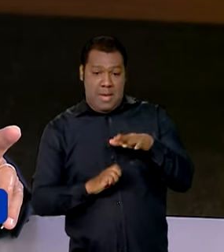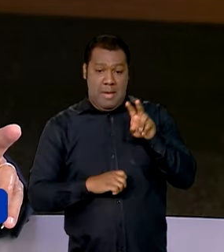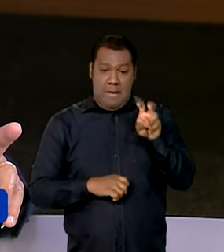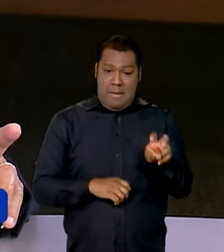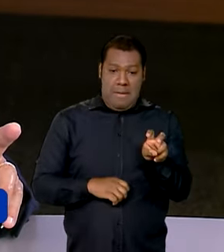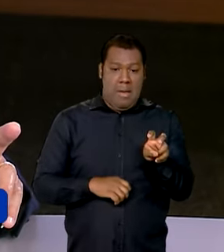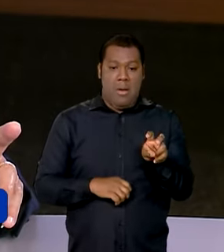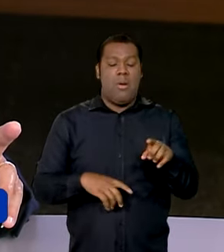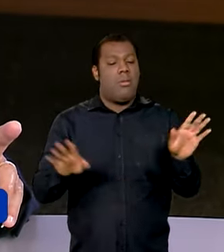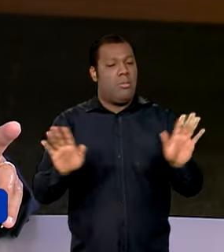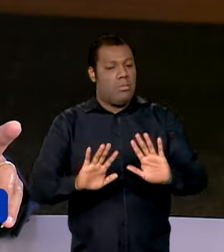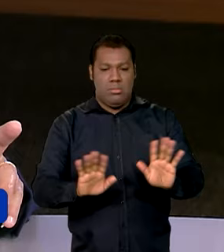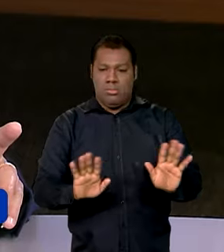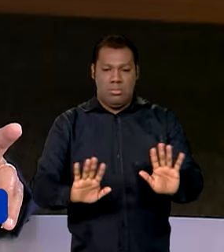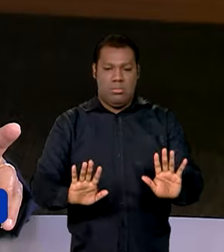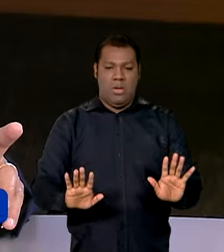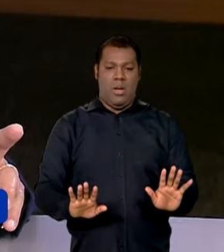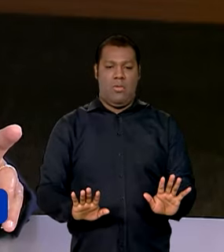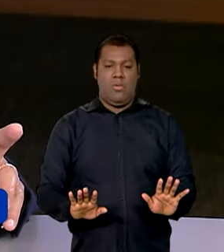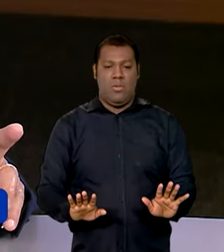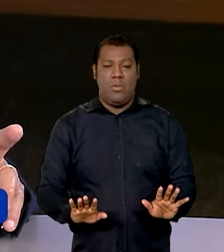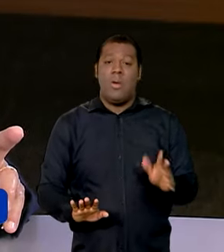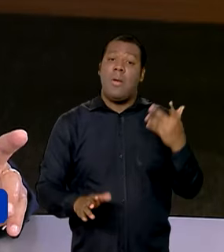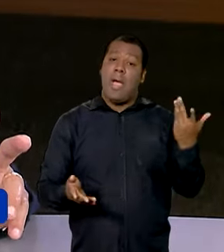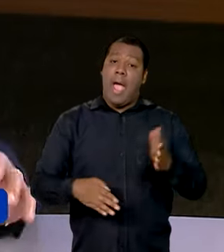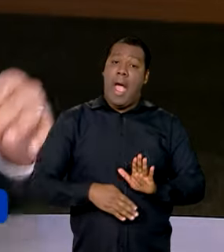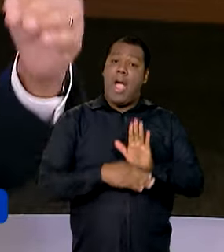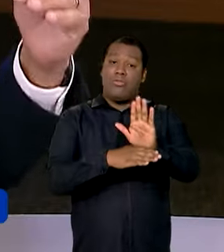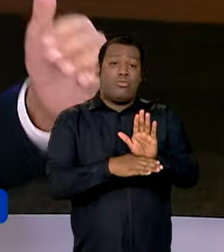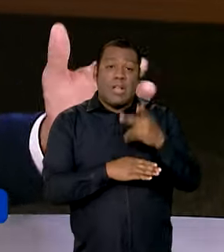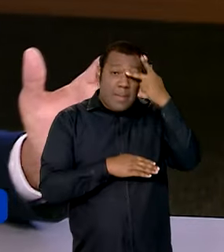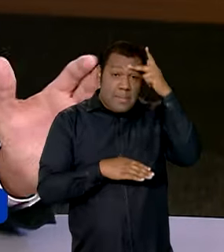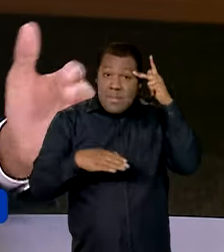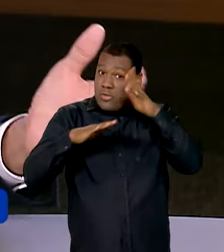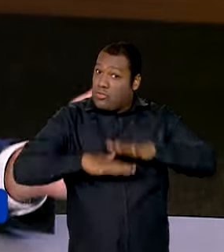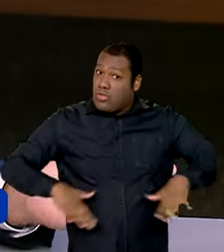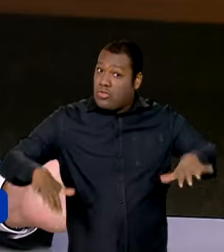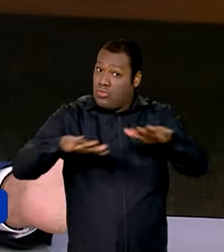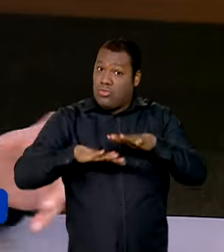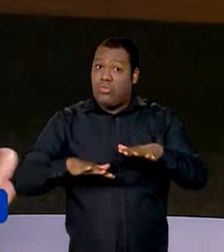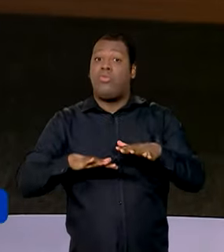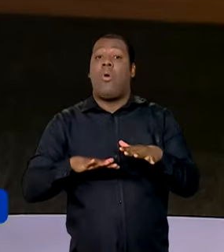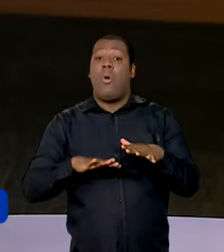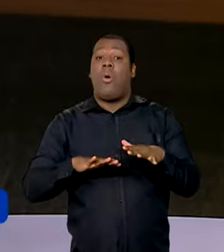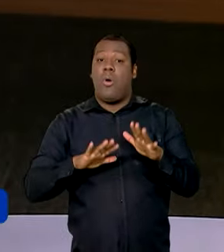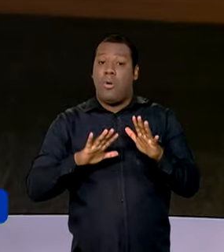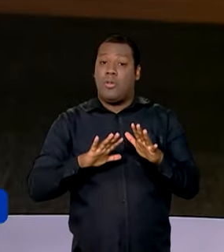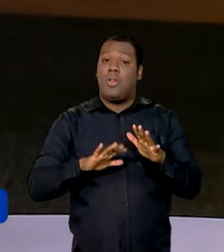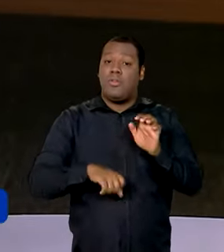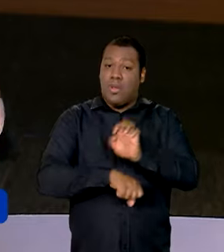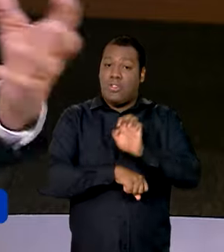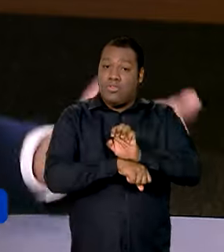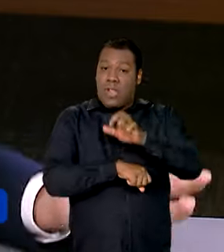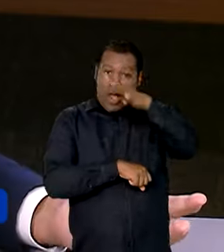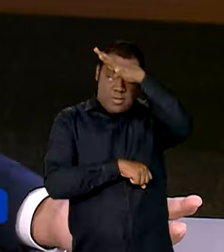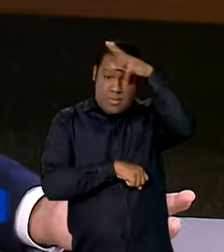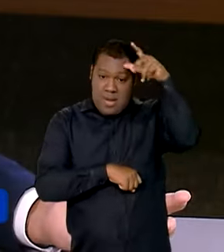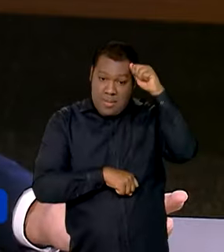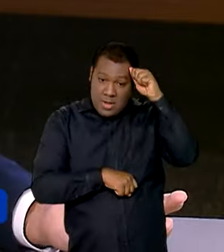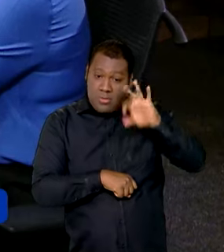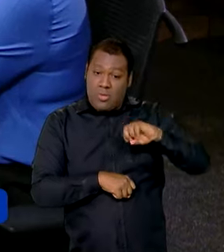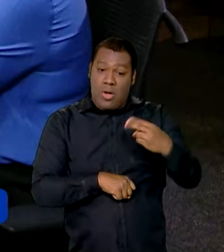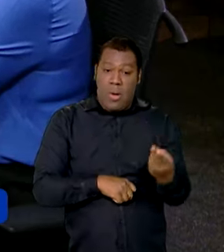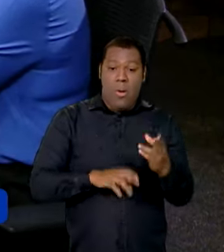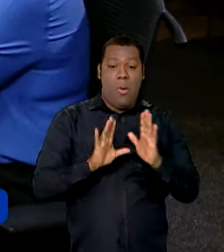com todos aqueles 28 milhões de pessoas que vivem na Amazônia ficar a margem só só servindo a matéria-prima